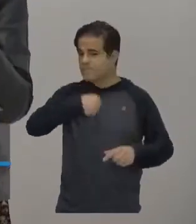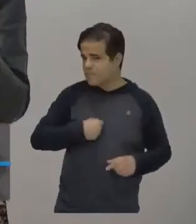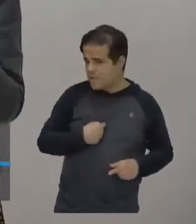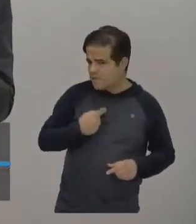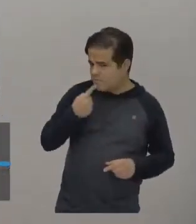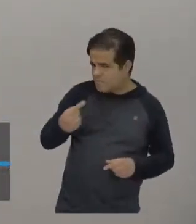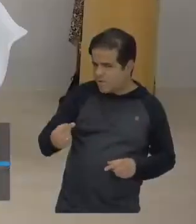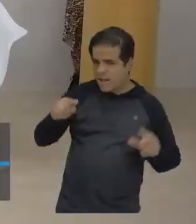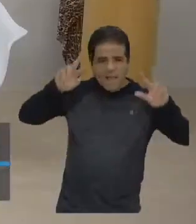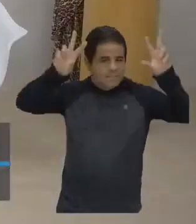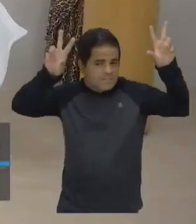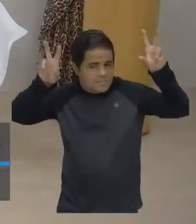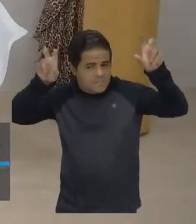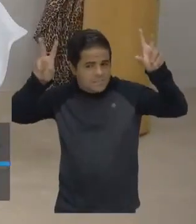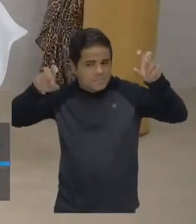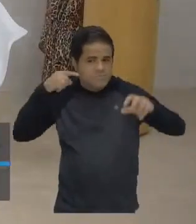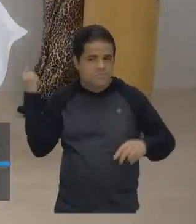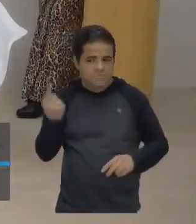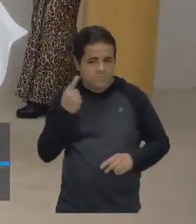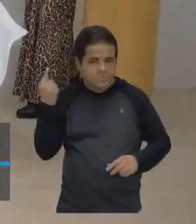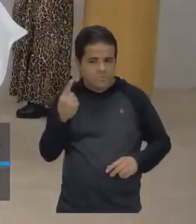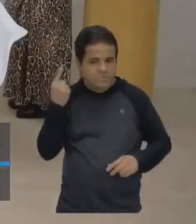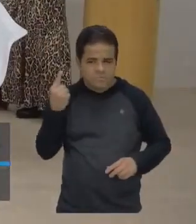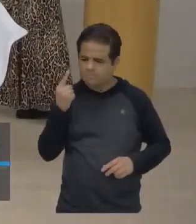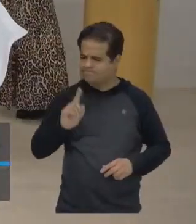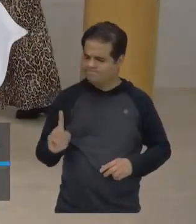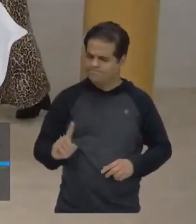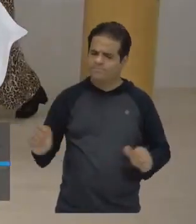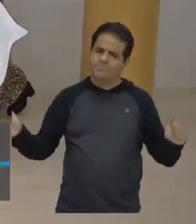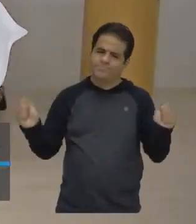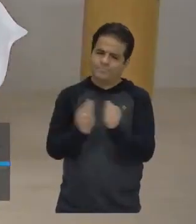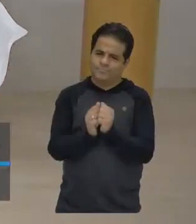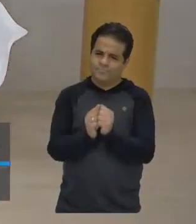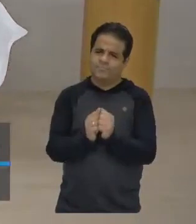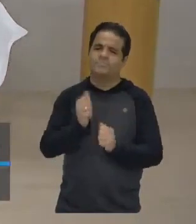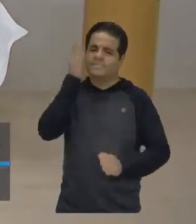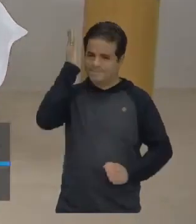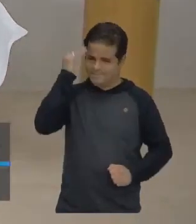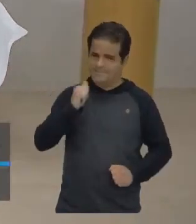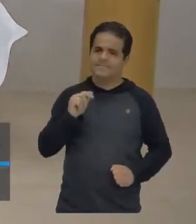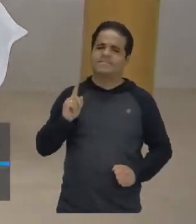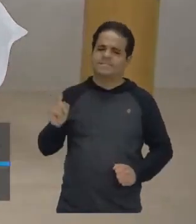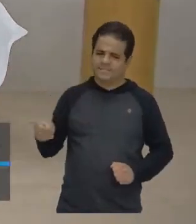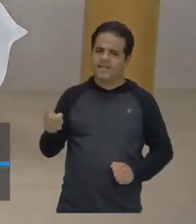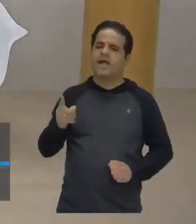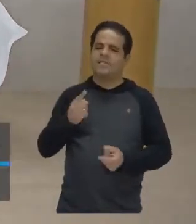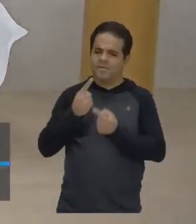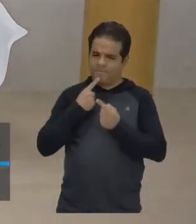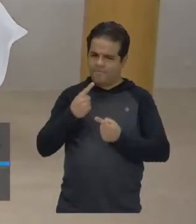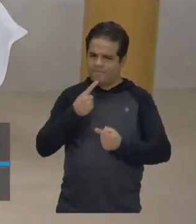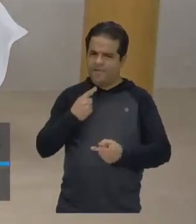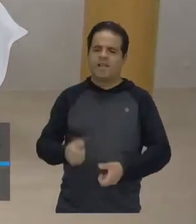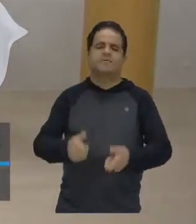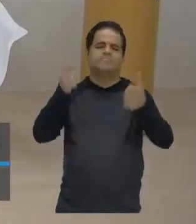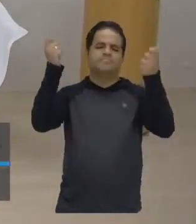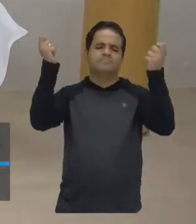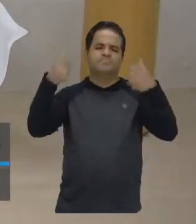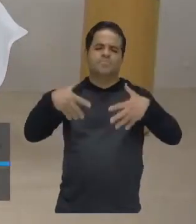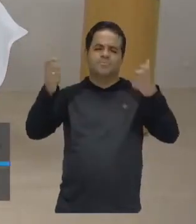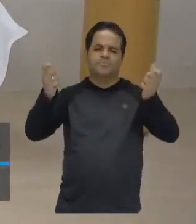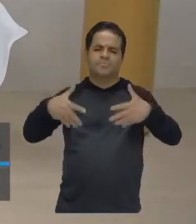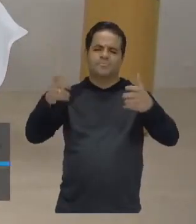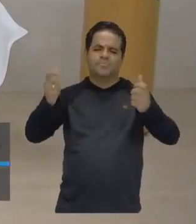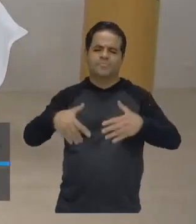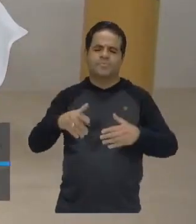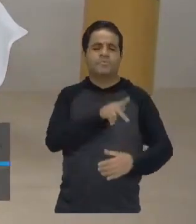vou falar sobre assunto polêmico sozinha. Vou falar junto com quem manja do assunto, quem vai trazer aí um assunto bem polêmico pra gente,